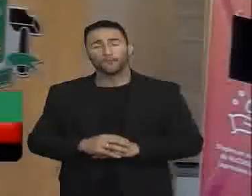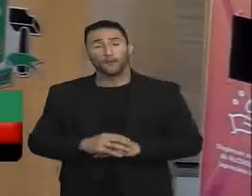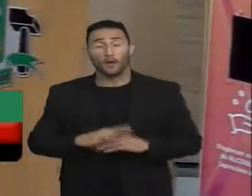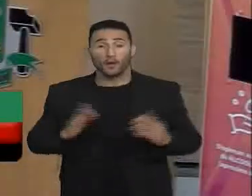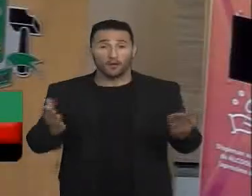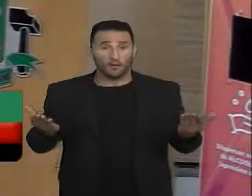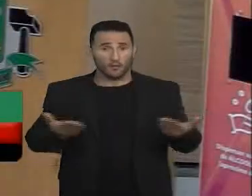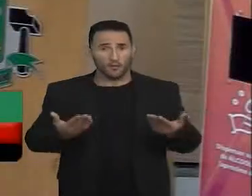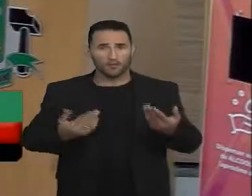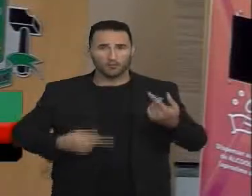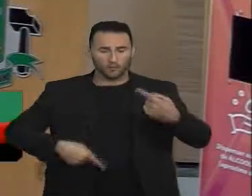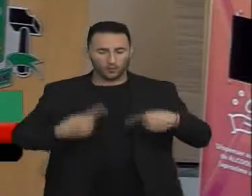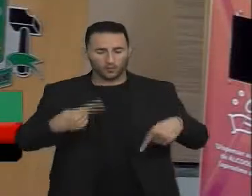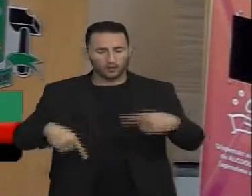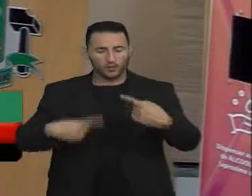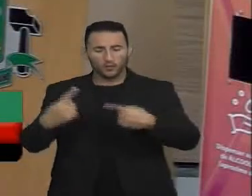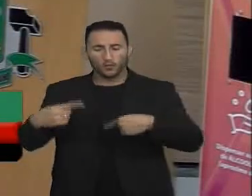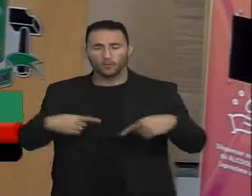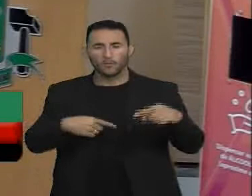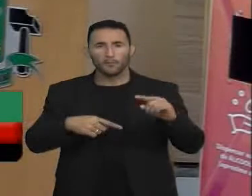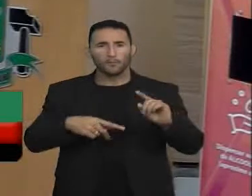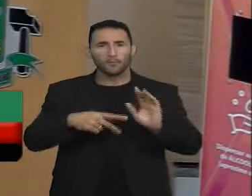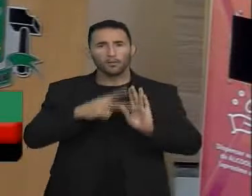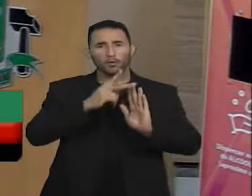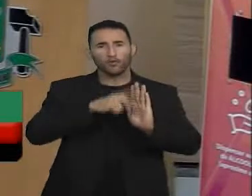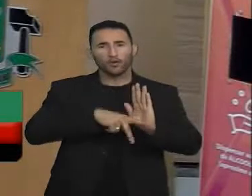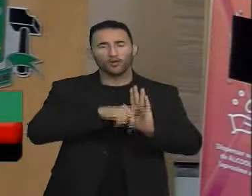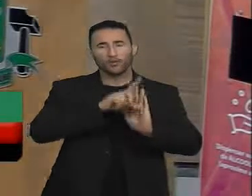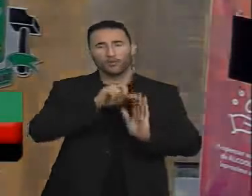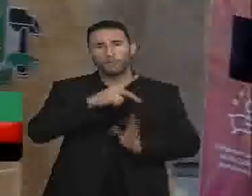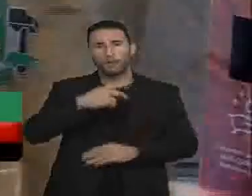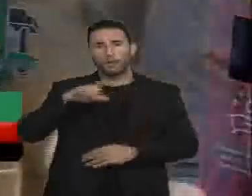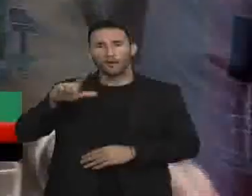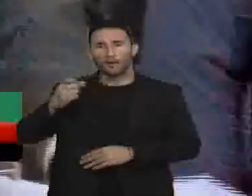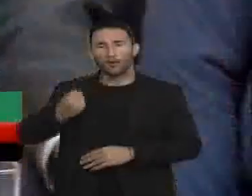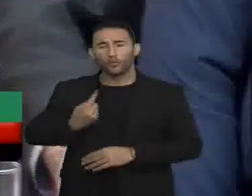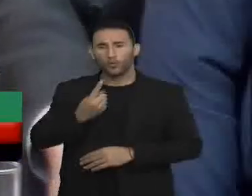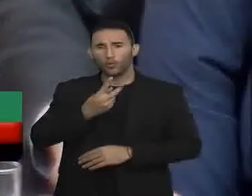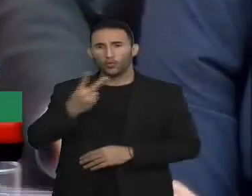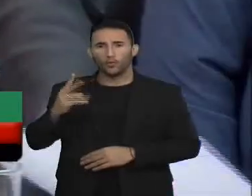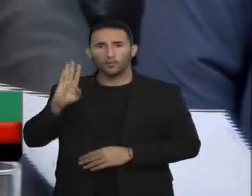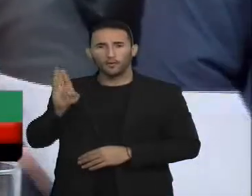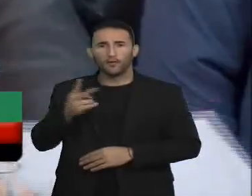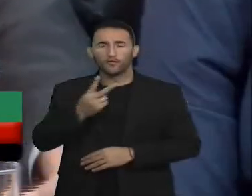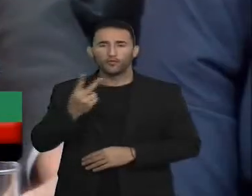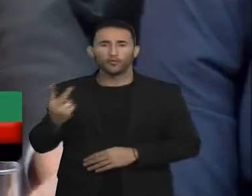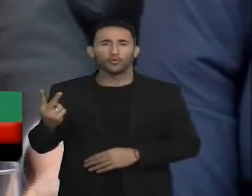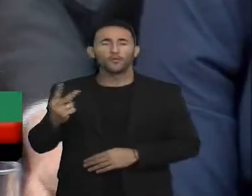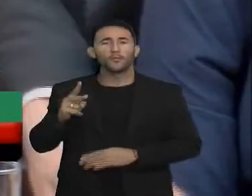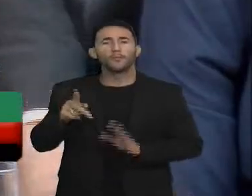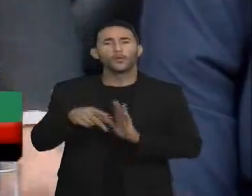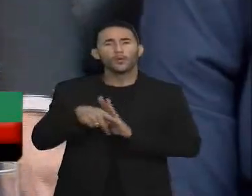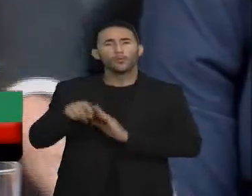Está em discussão o projeto de lei número 12/22, de autoria da